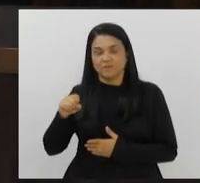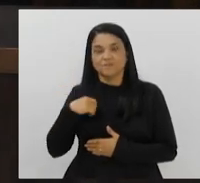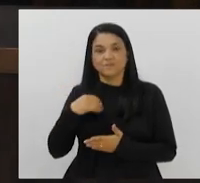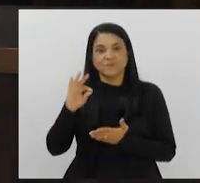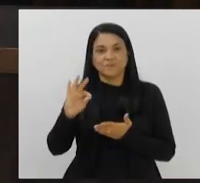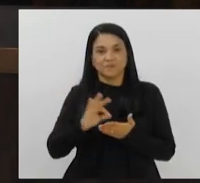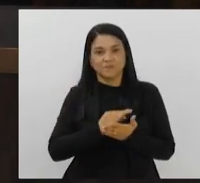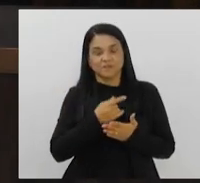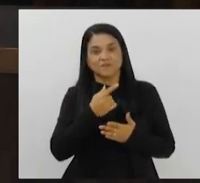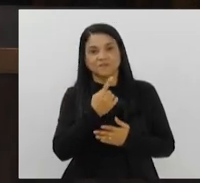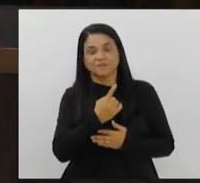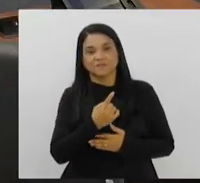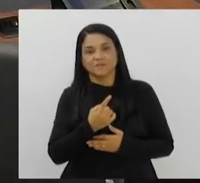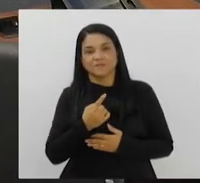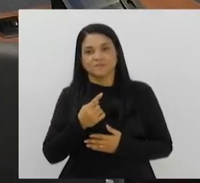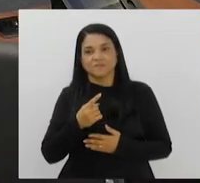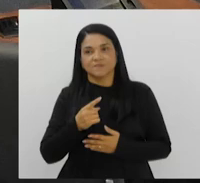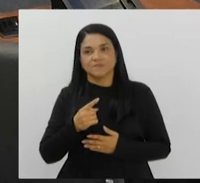nosso nobre deputado.